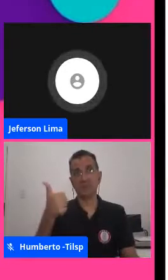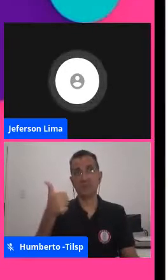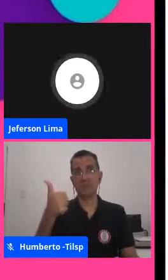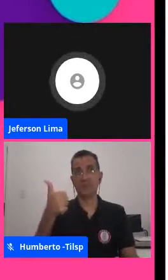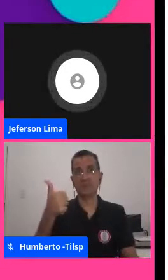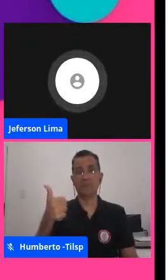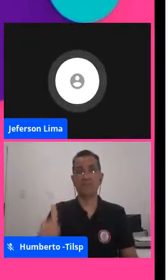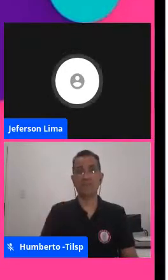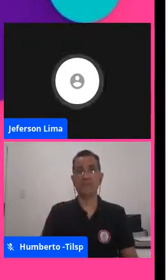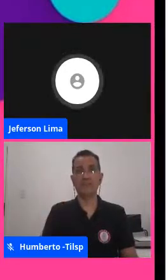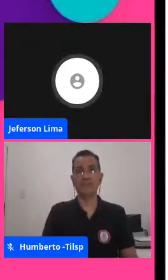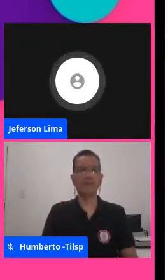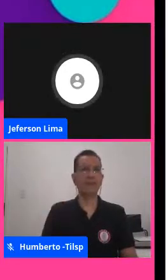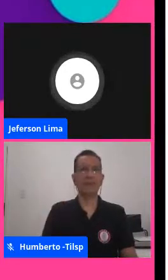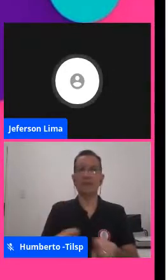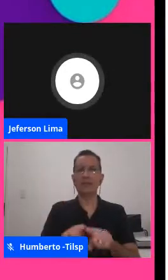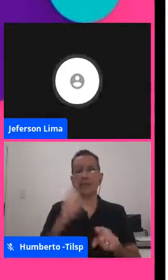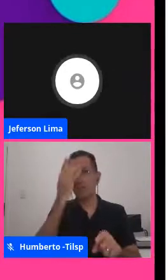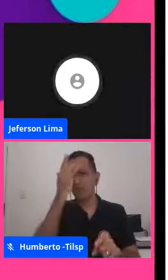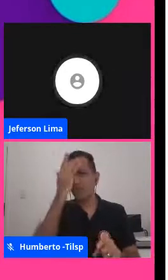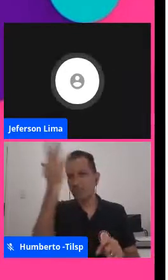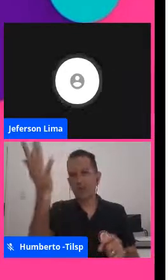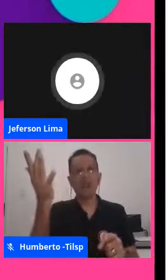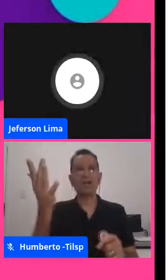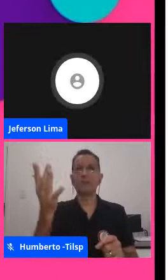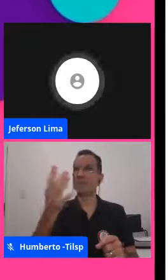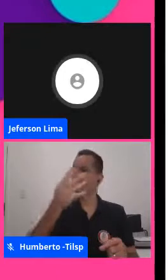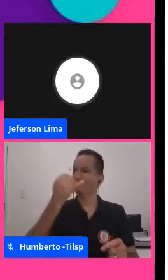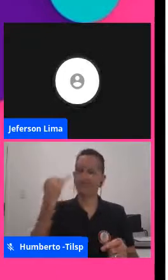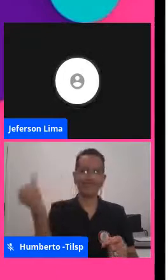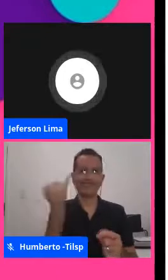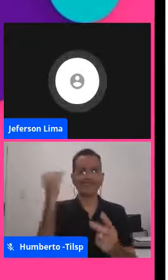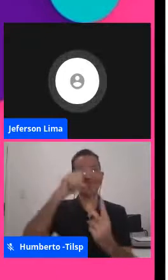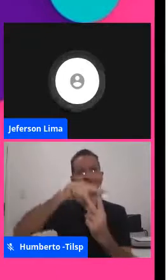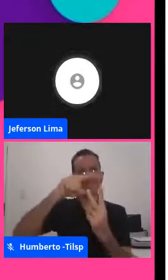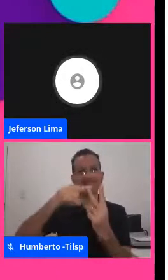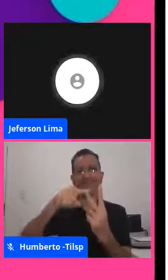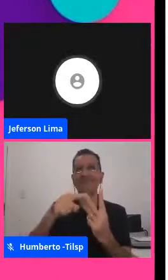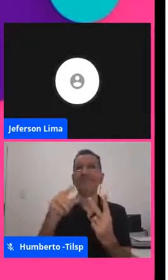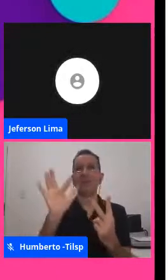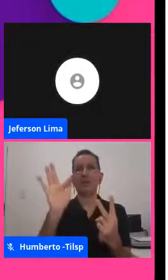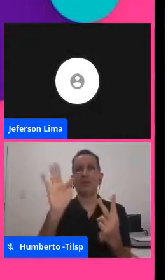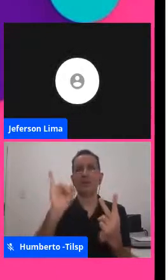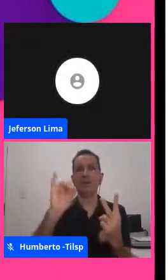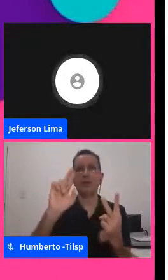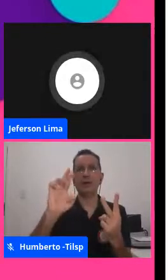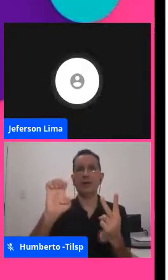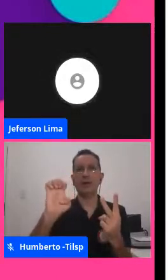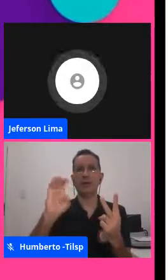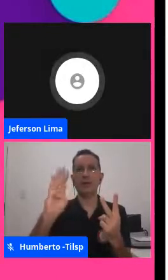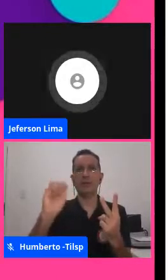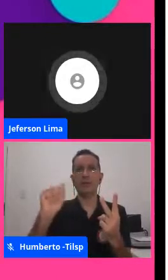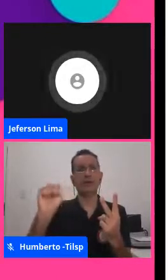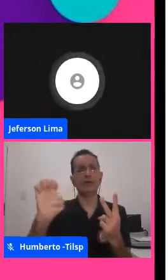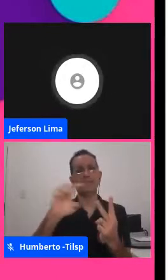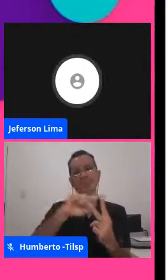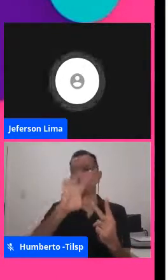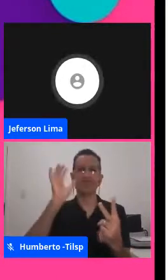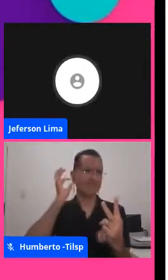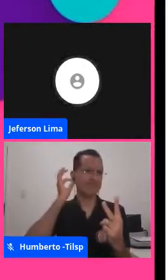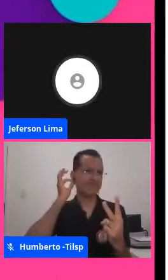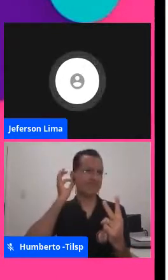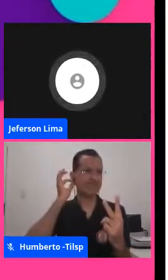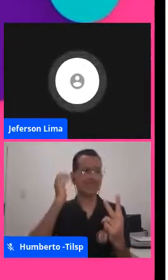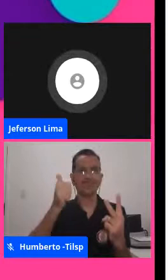vamos falar assim, facilidade de desenvolvimento são dois pontos aí que tornam o Firebase algo extremamente motivador. E é pensando